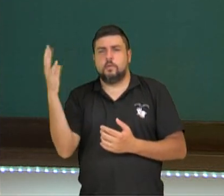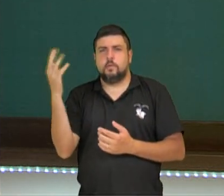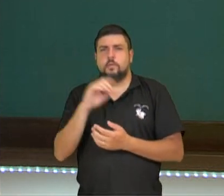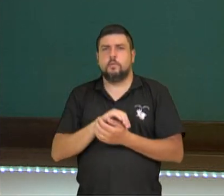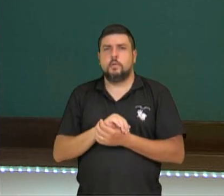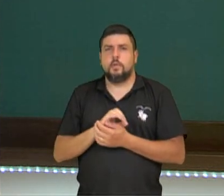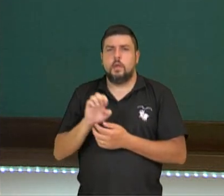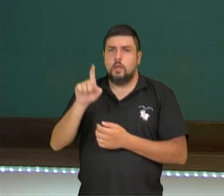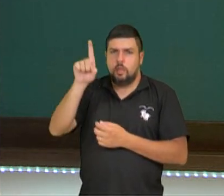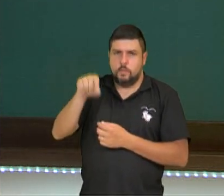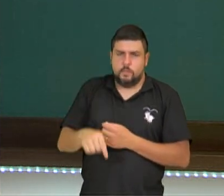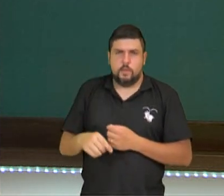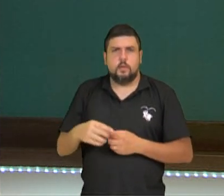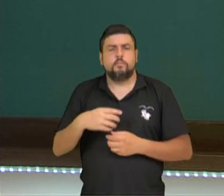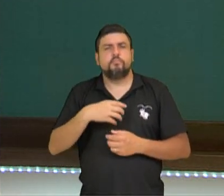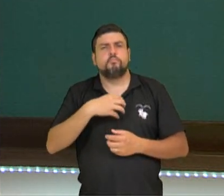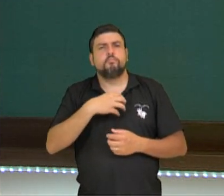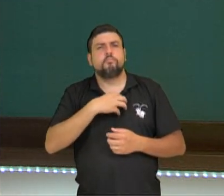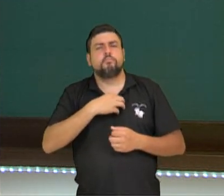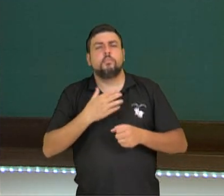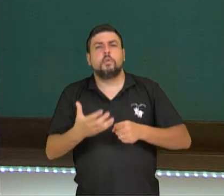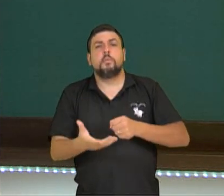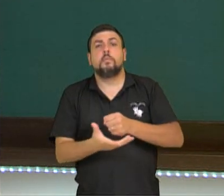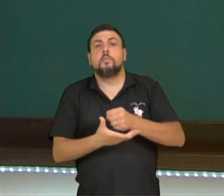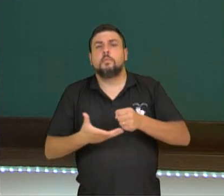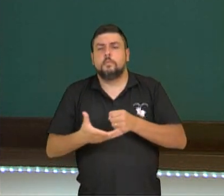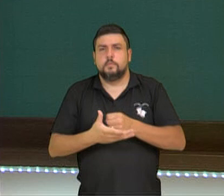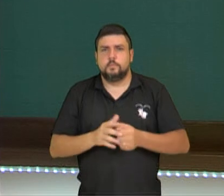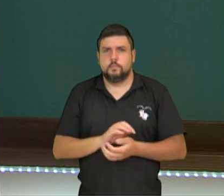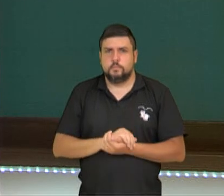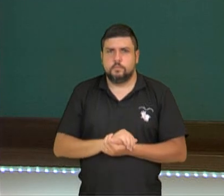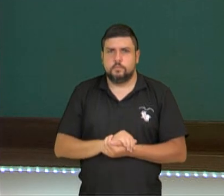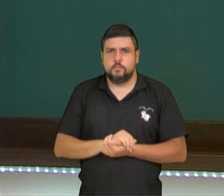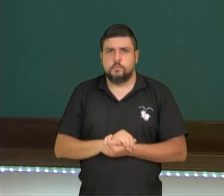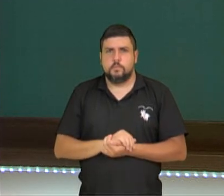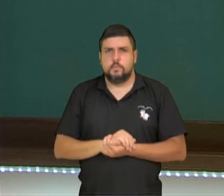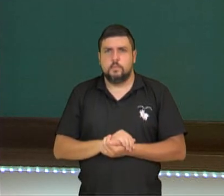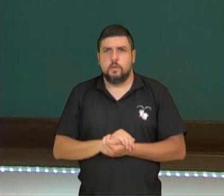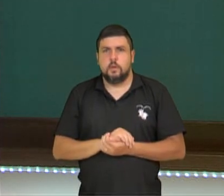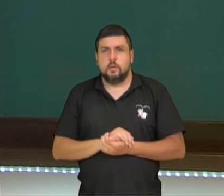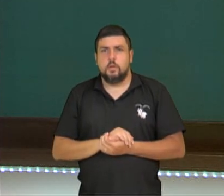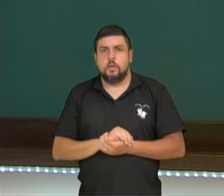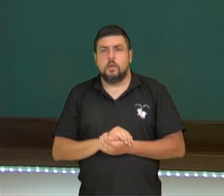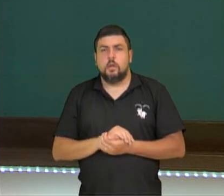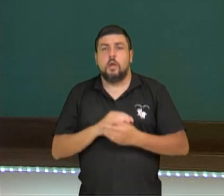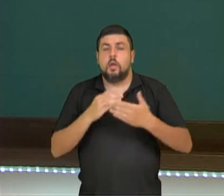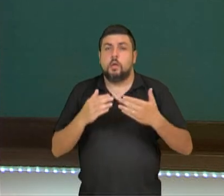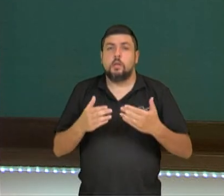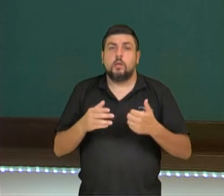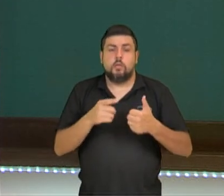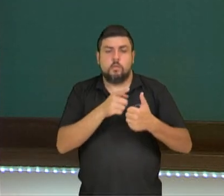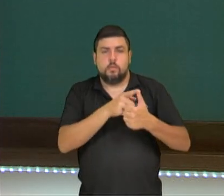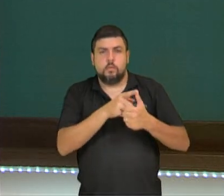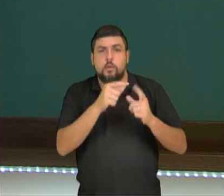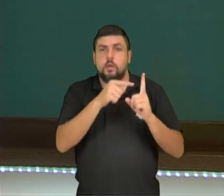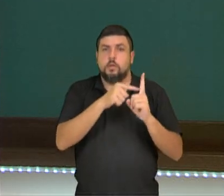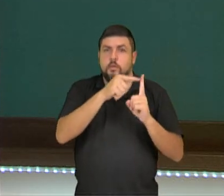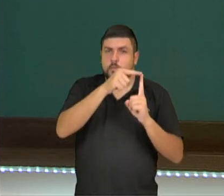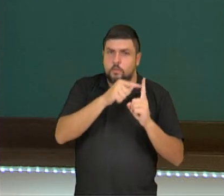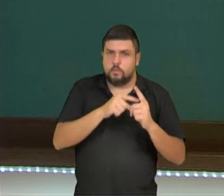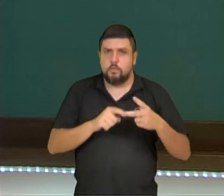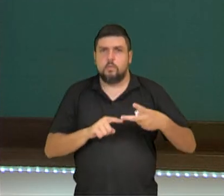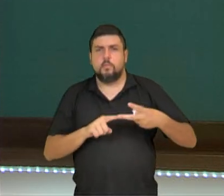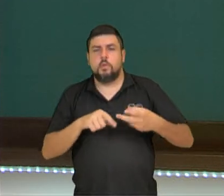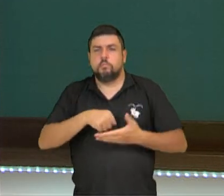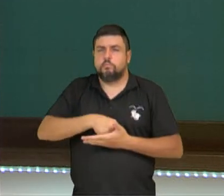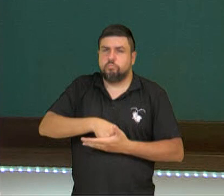básicos que servem para definir o tipo climático. Qualquer clima vai ter avaliada lá a temperatura, a pressão